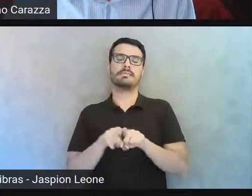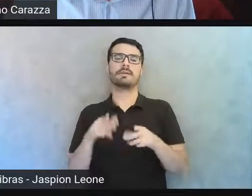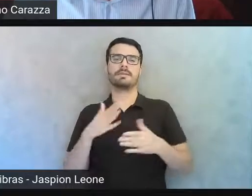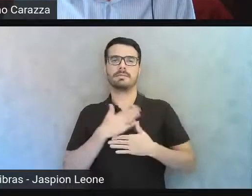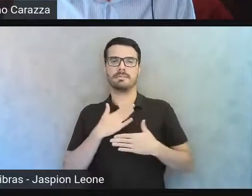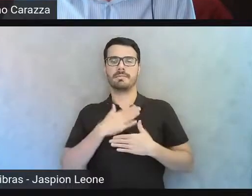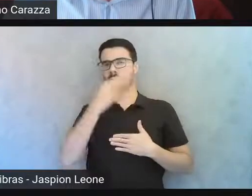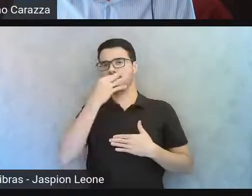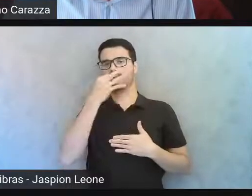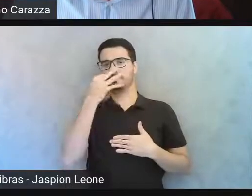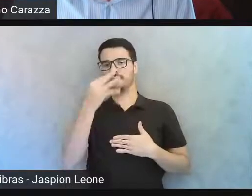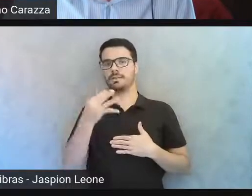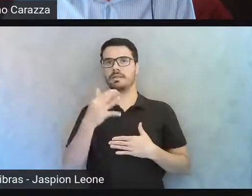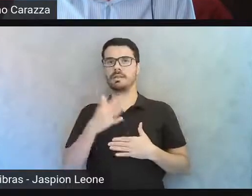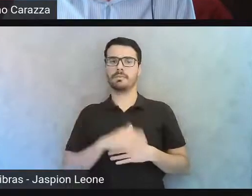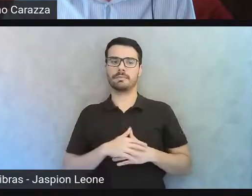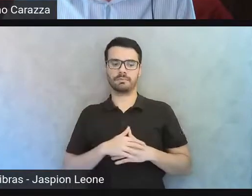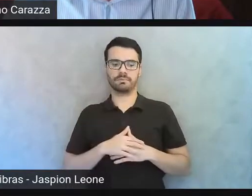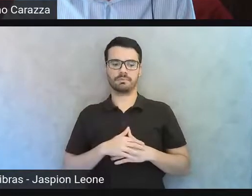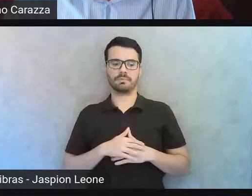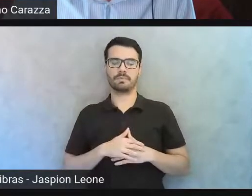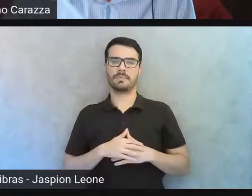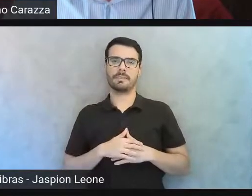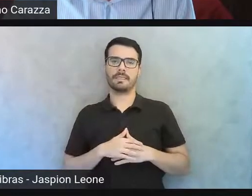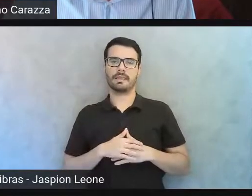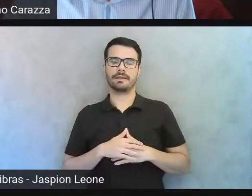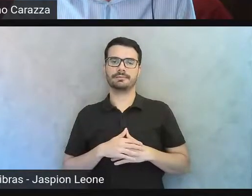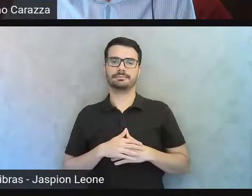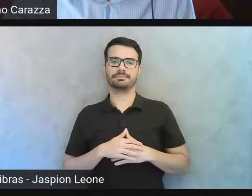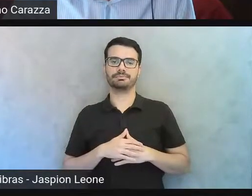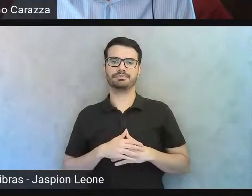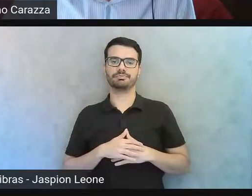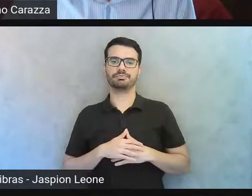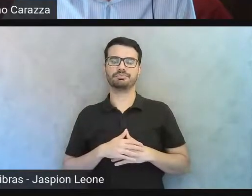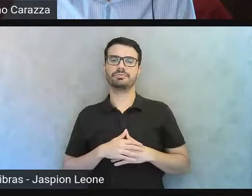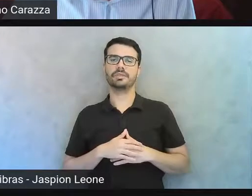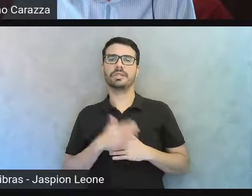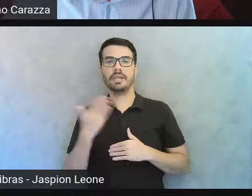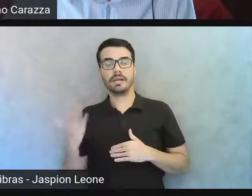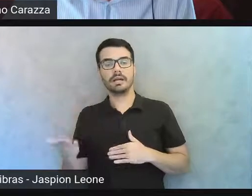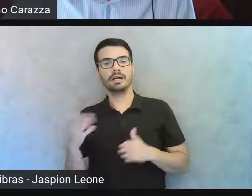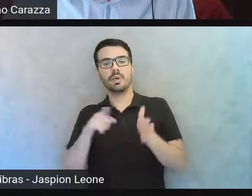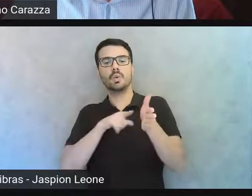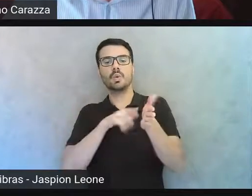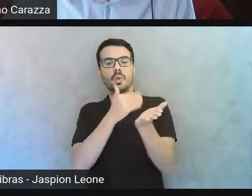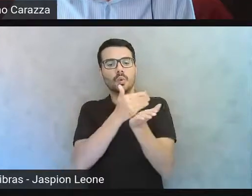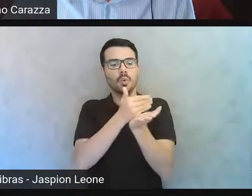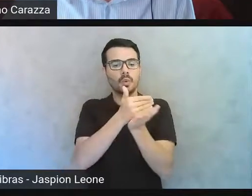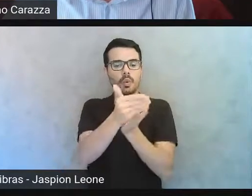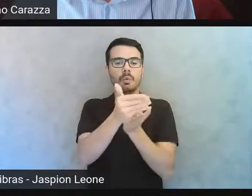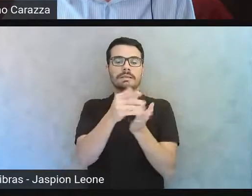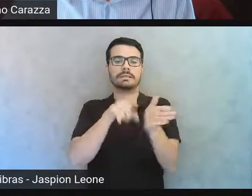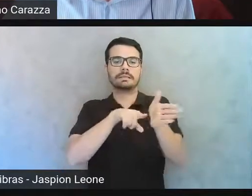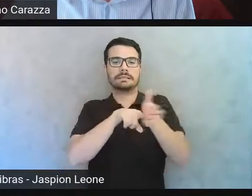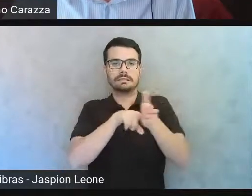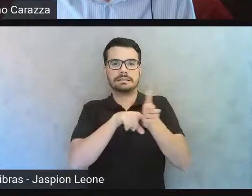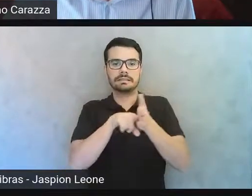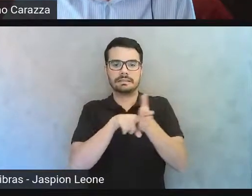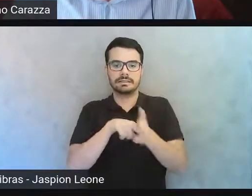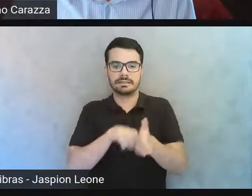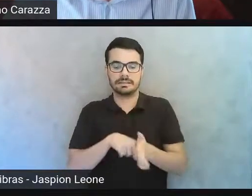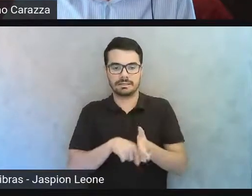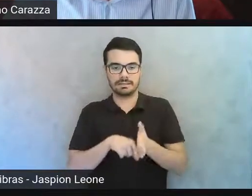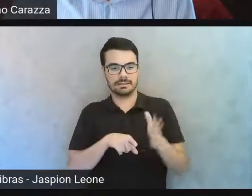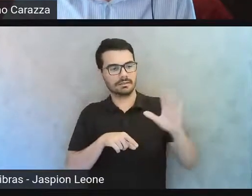Enfim, a proibição veio num momento que a gente começava a mapear com considerável nitidez os elos